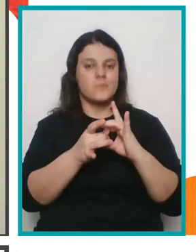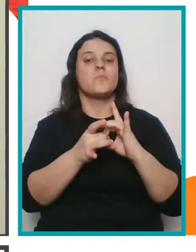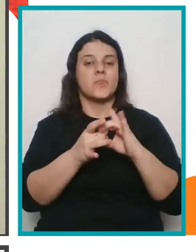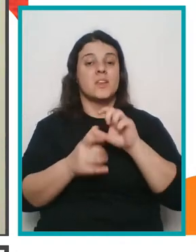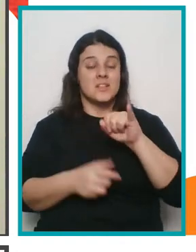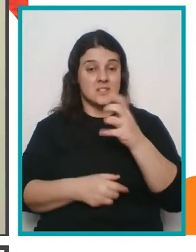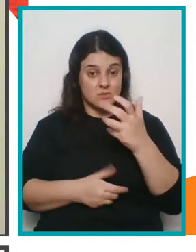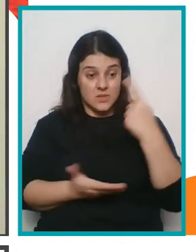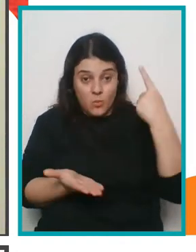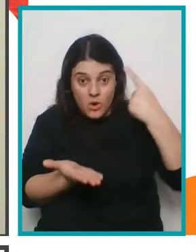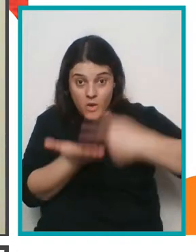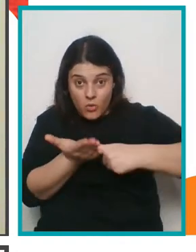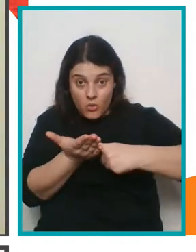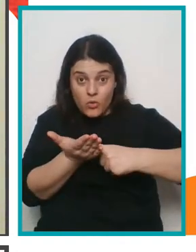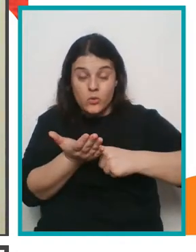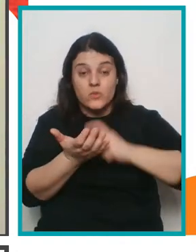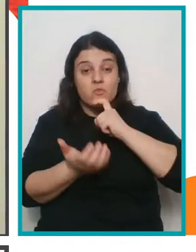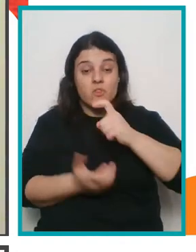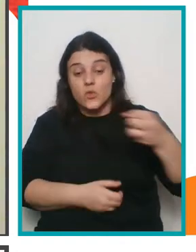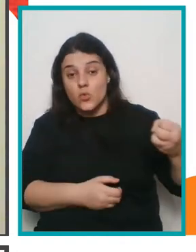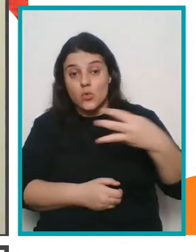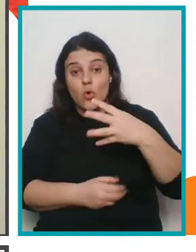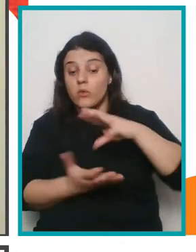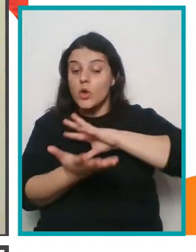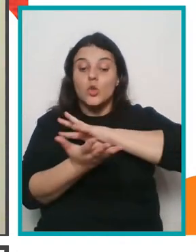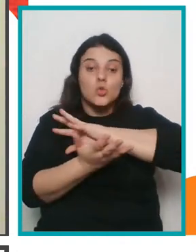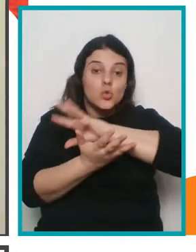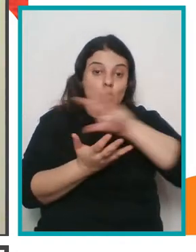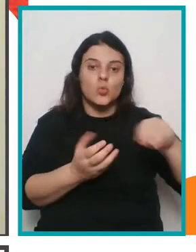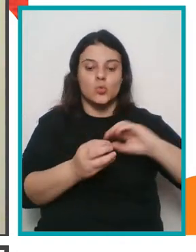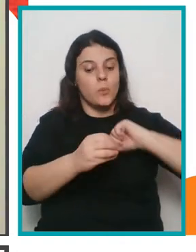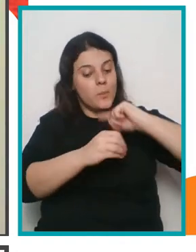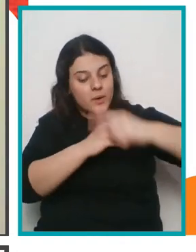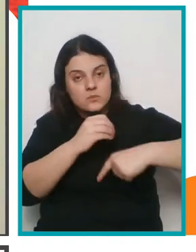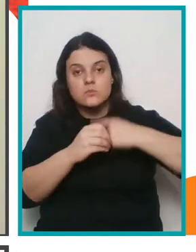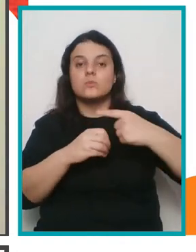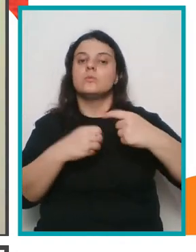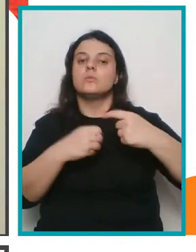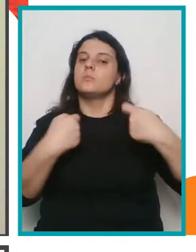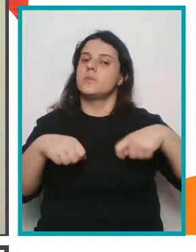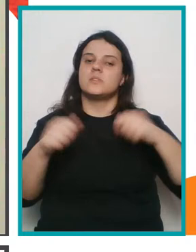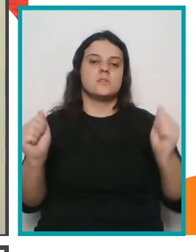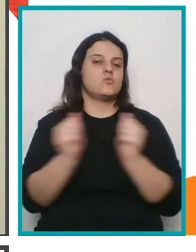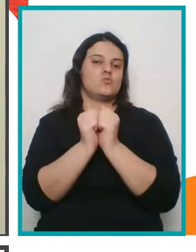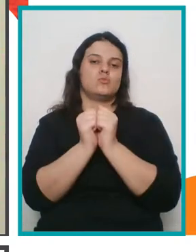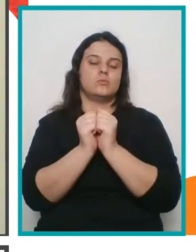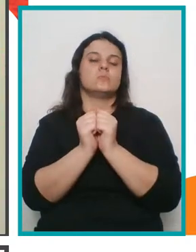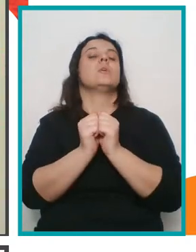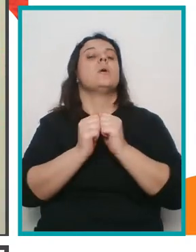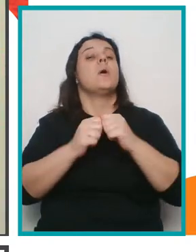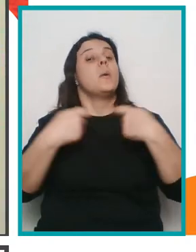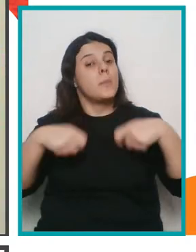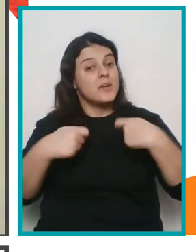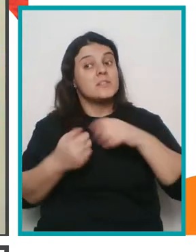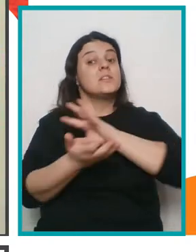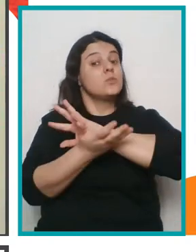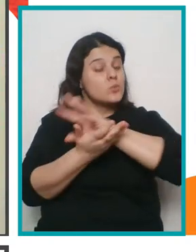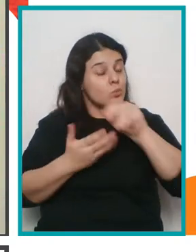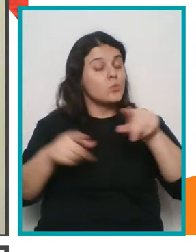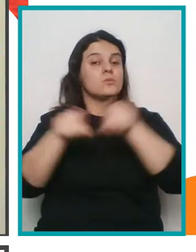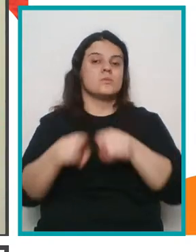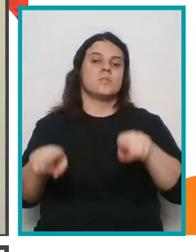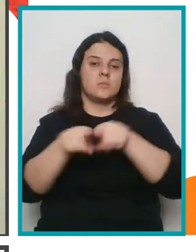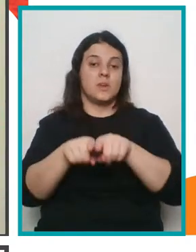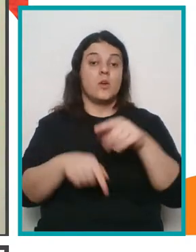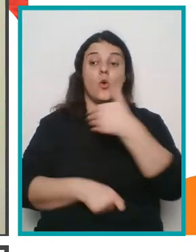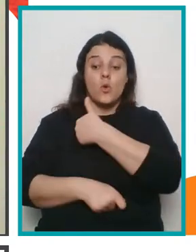can't do it alone. Every government has to play its role if we want to get climate